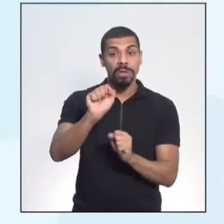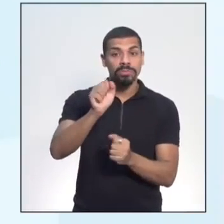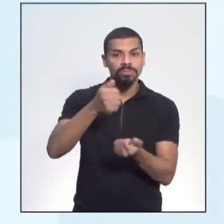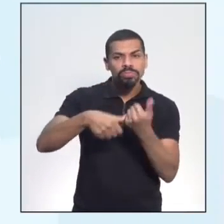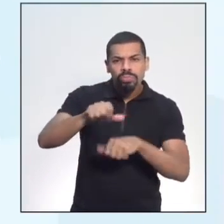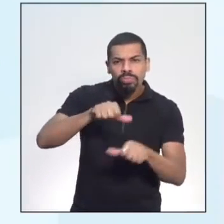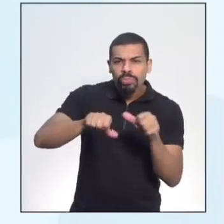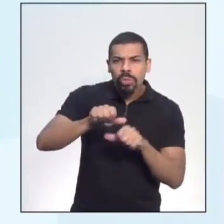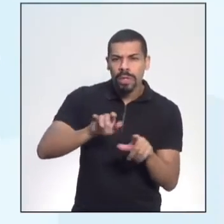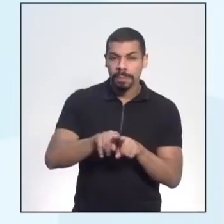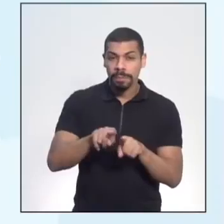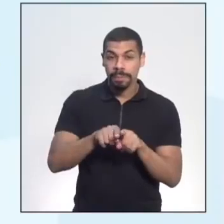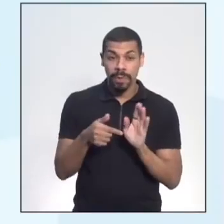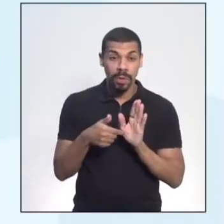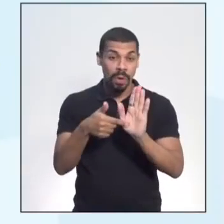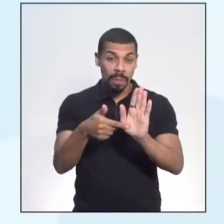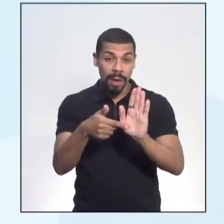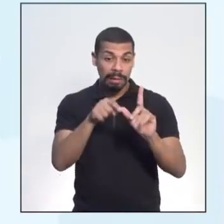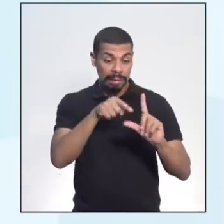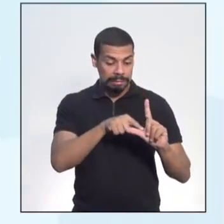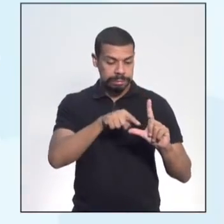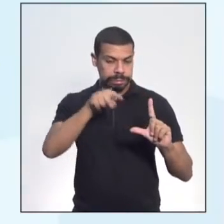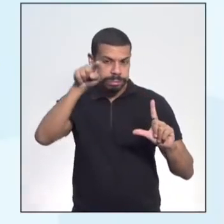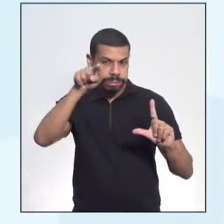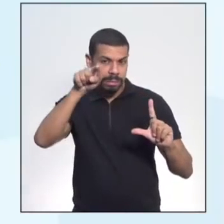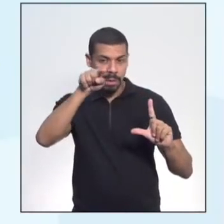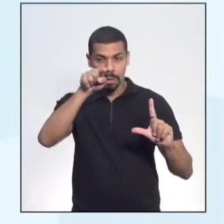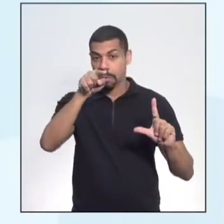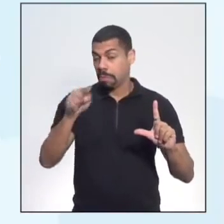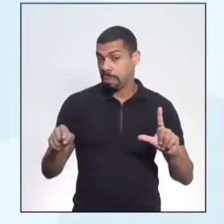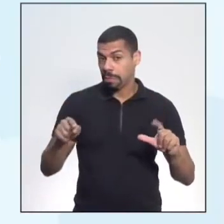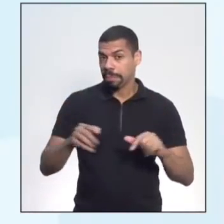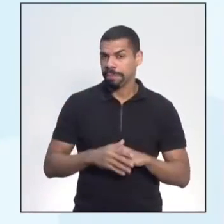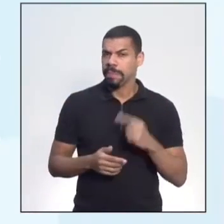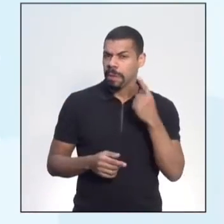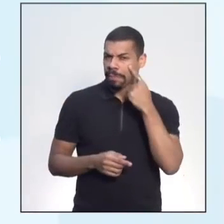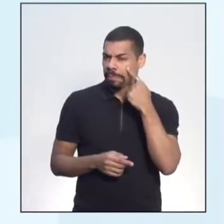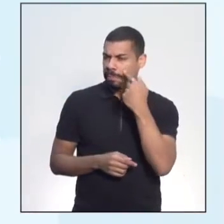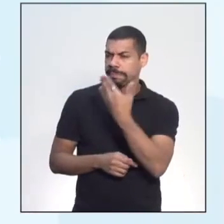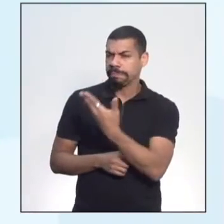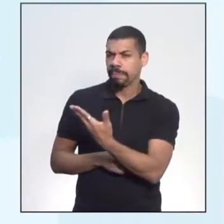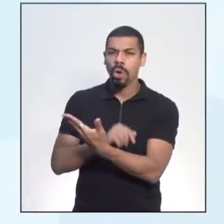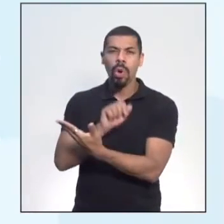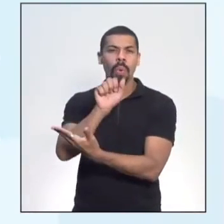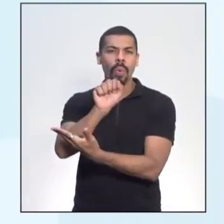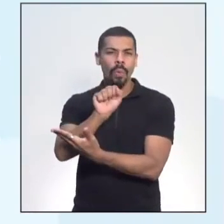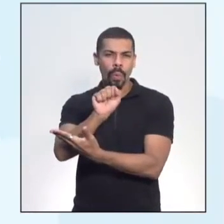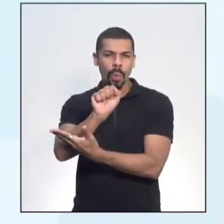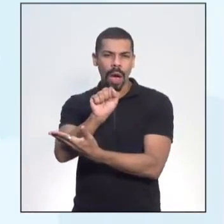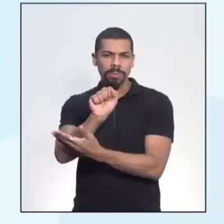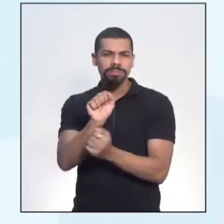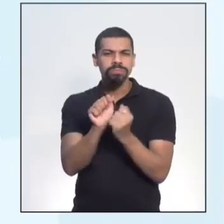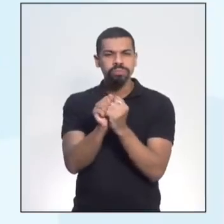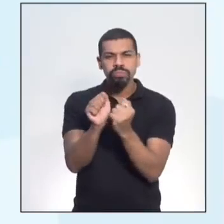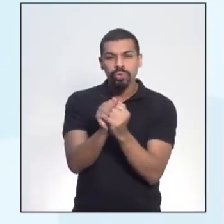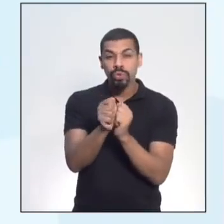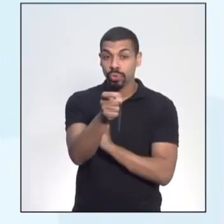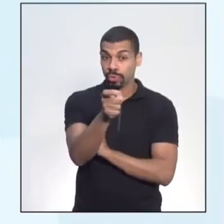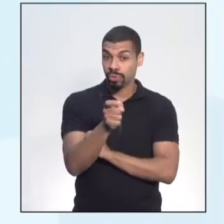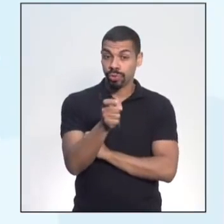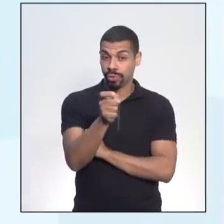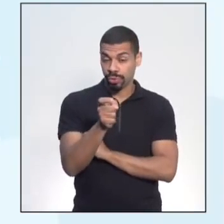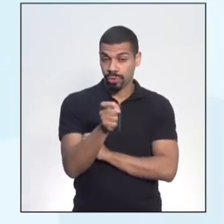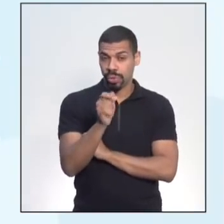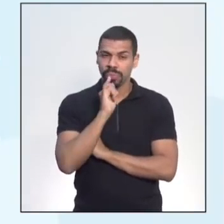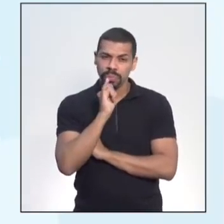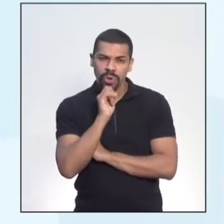Pois bem, ele vai indicar o crescimento. Se a gente olhar para esse número A, que é aquele número que acompanha o x, se